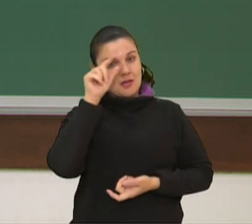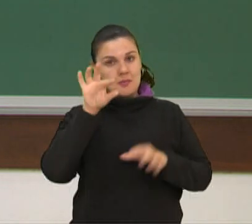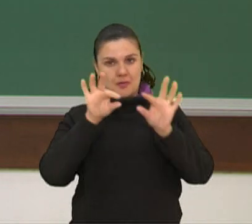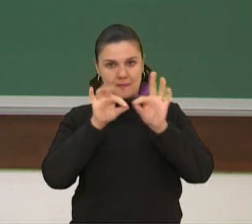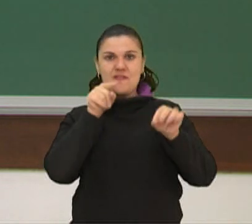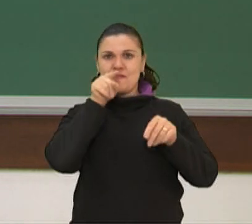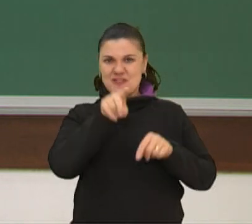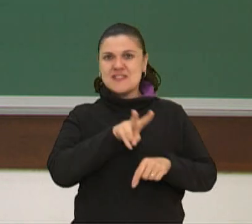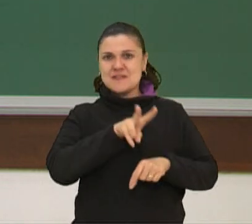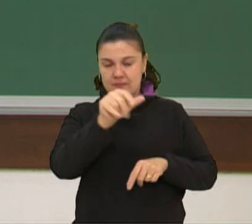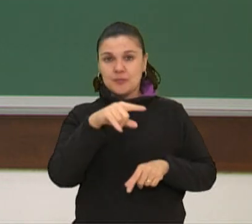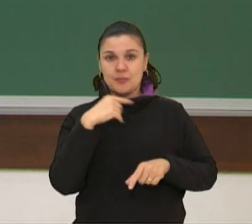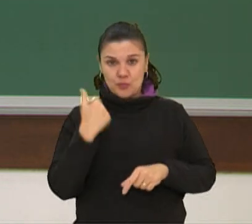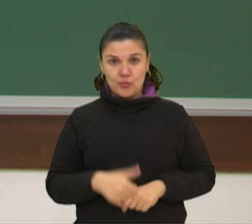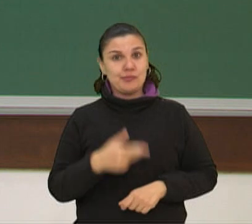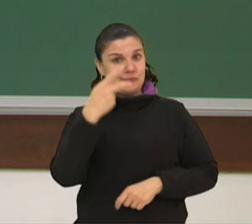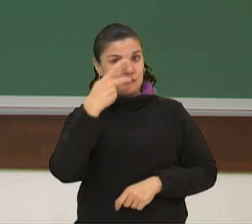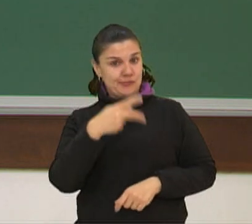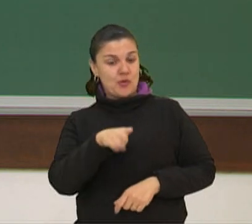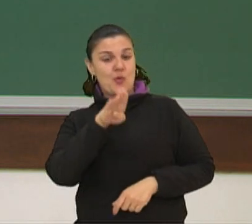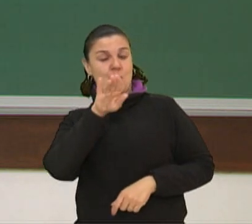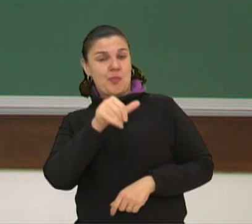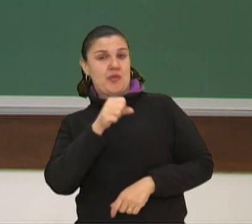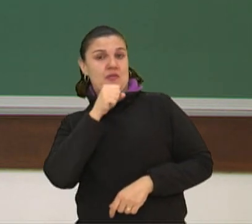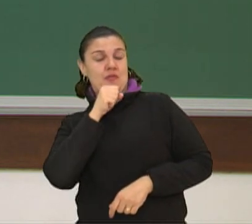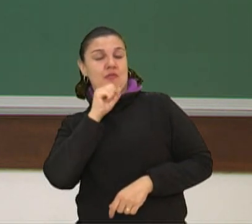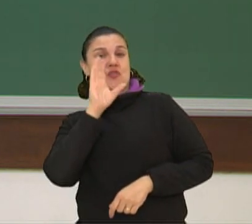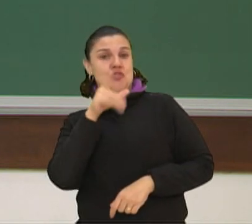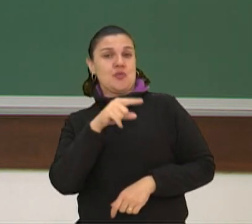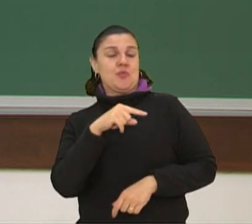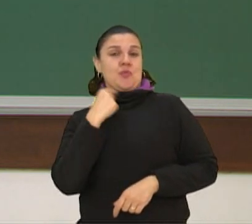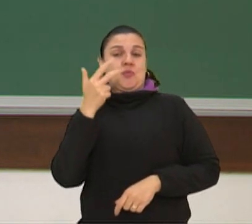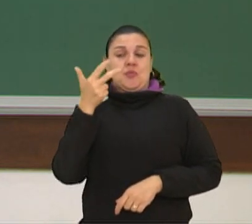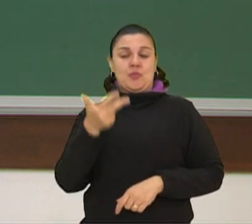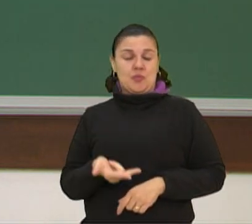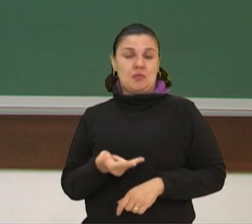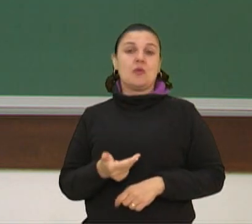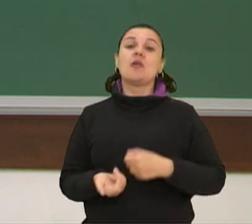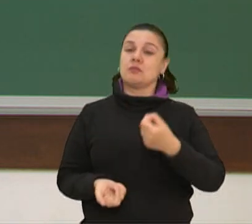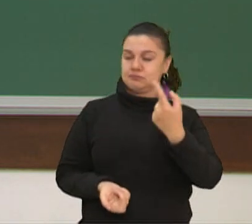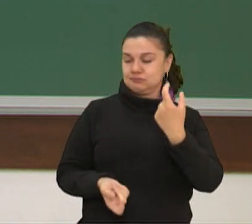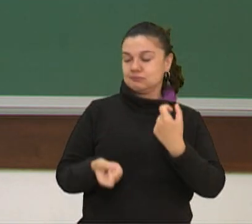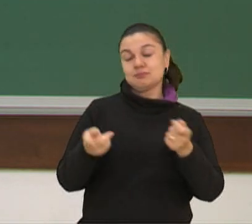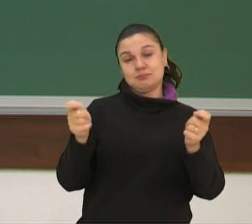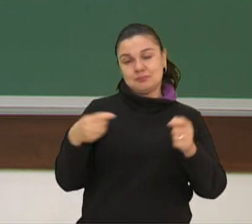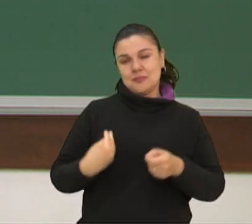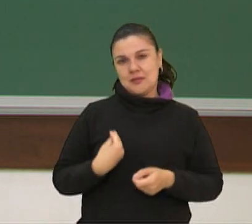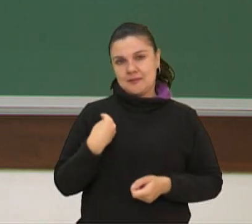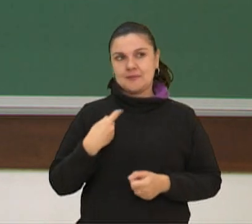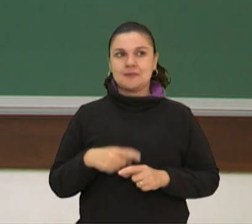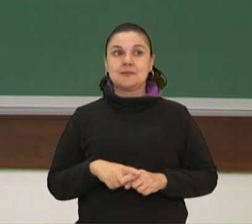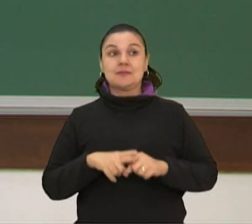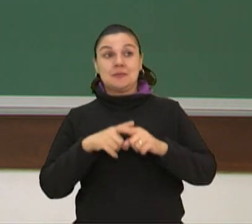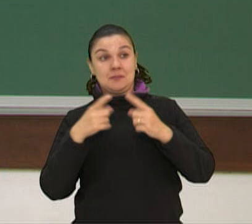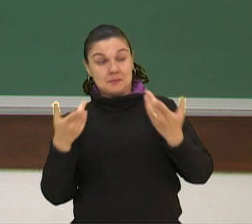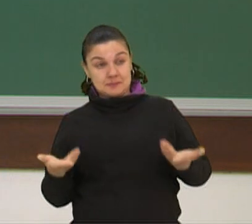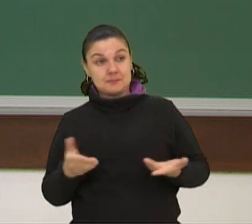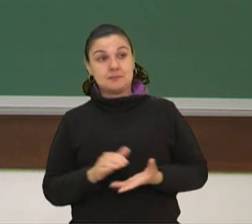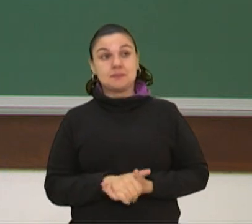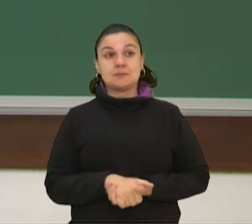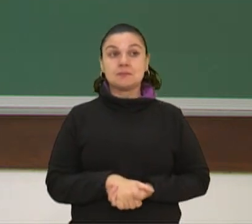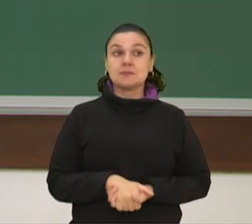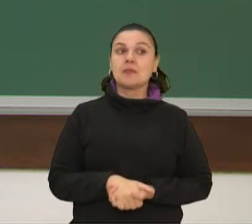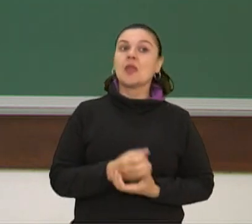antigo? Você sabe o nome do teu bisavô? Presta atenção. Será? Olha só, nem tem tanto tempo